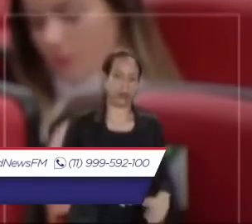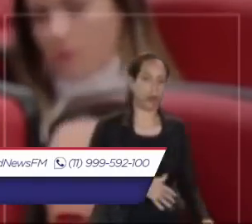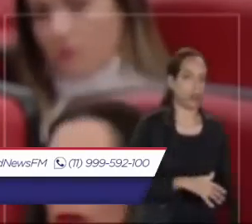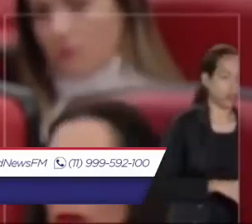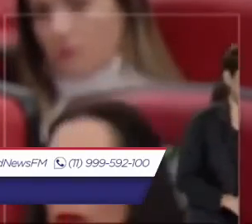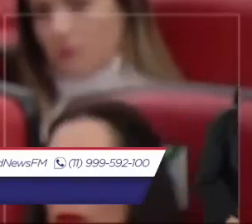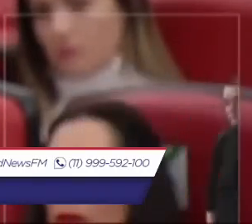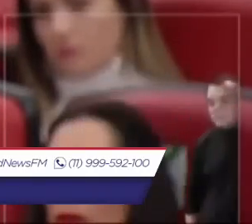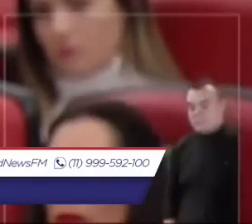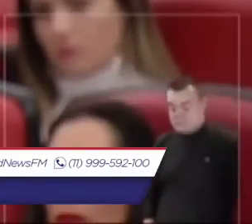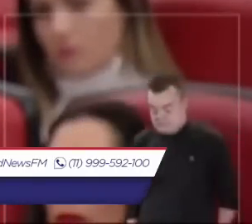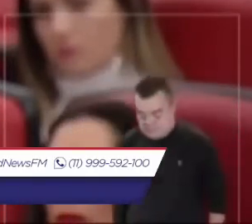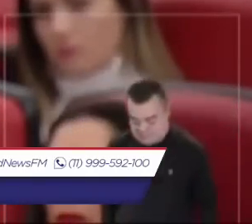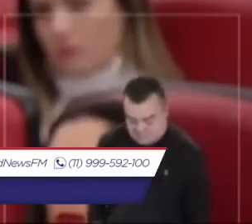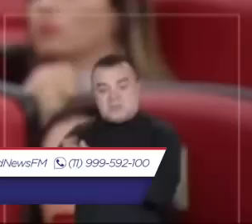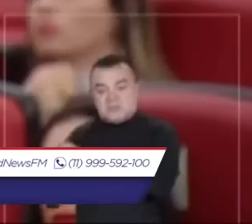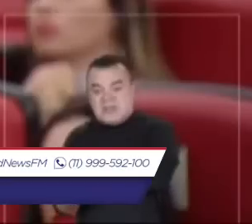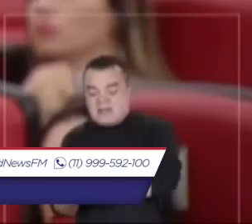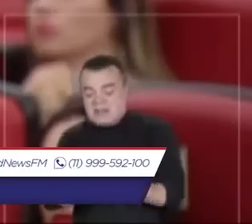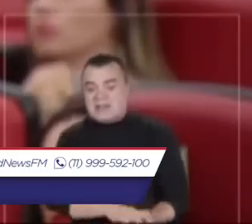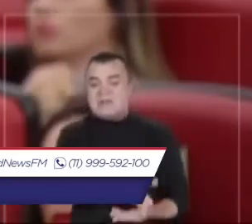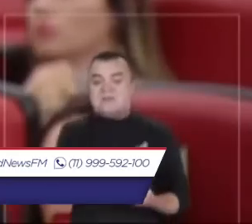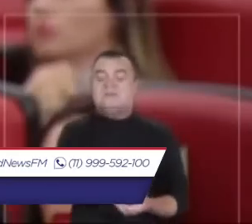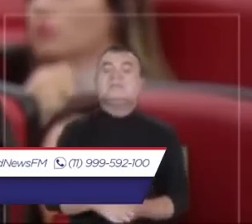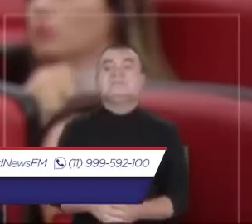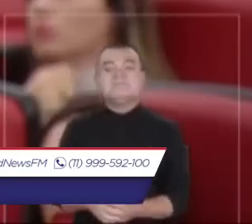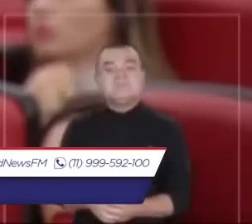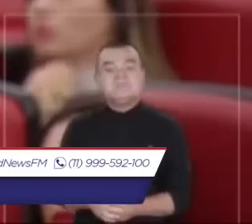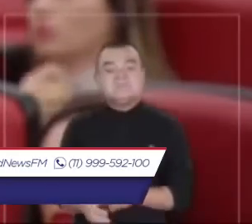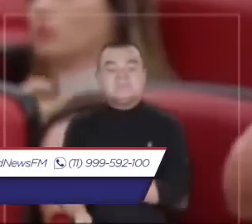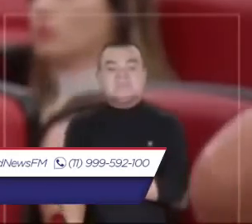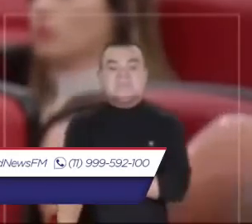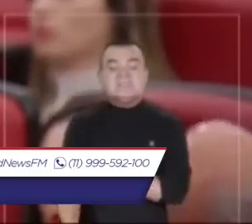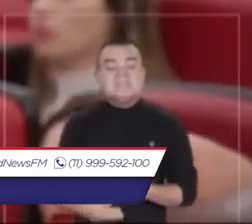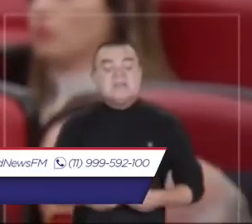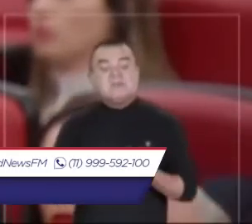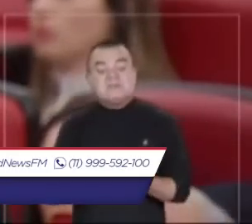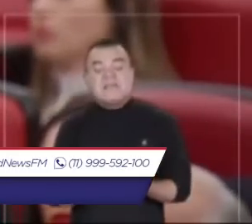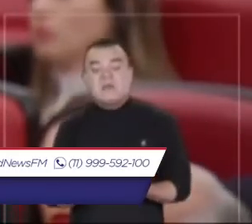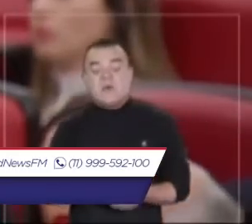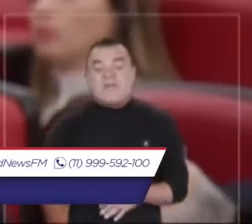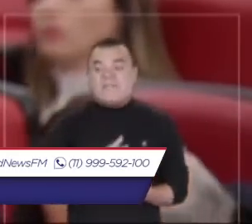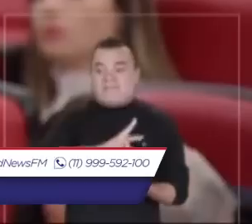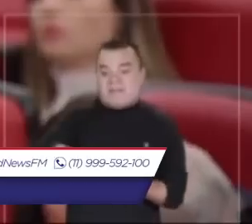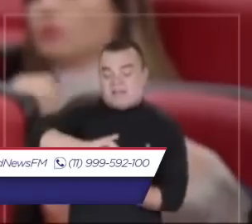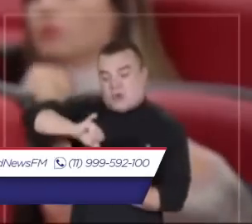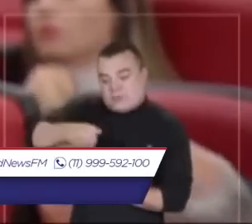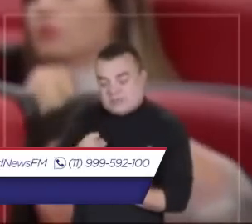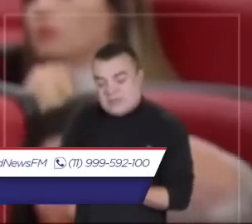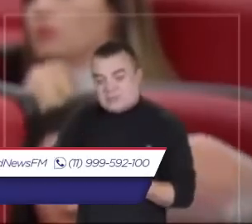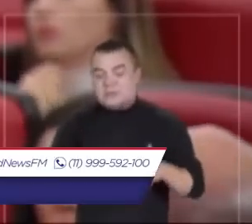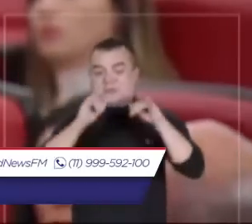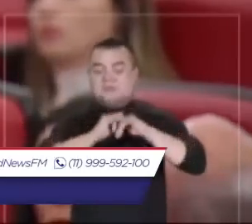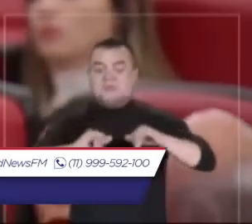grave, excelências, utilizou-se bem dano ao erário em várias oportunidades. Difusão sistemática de fake